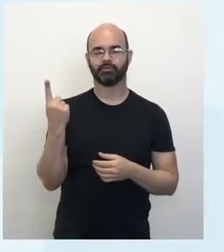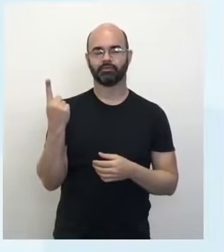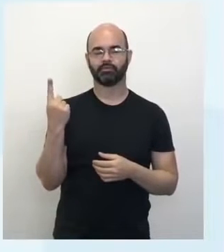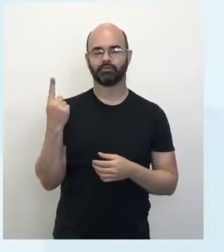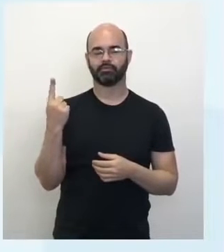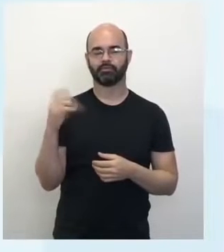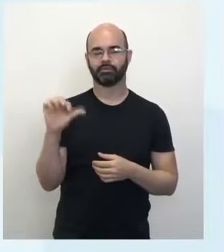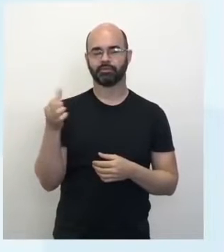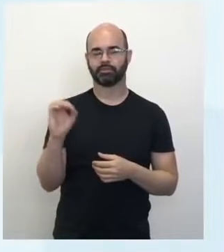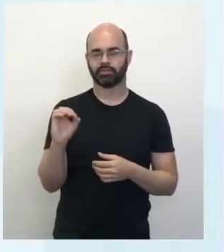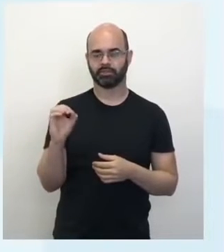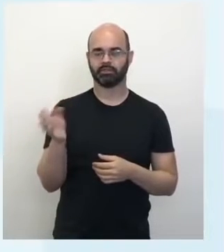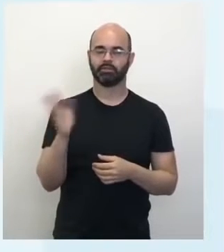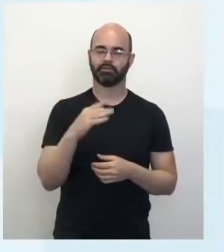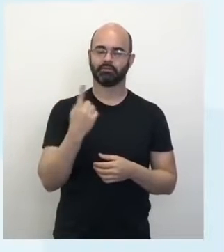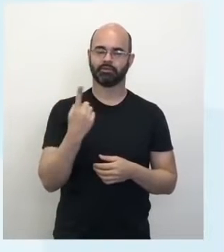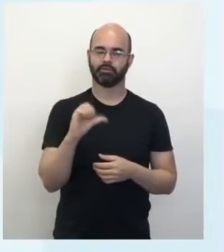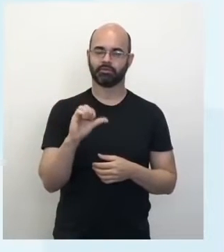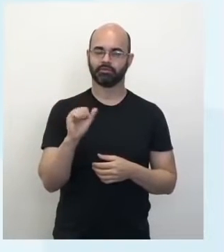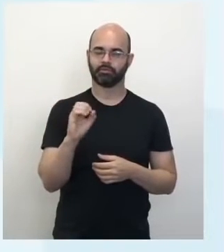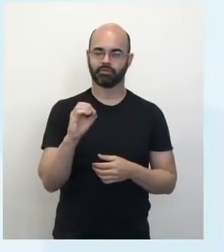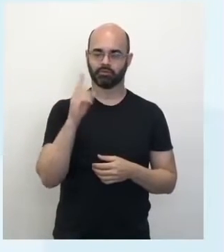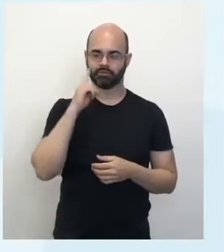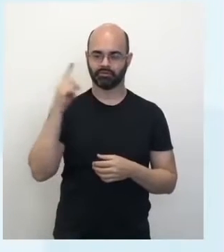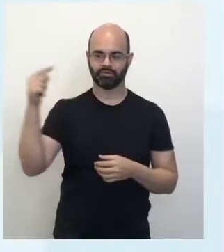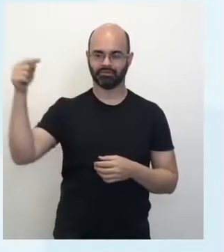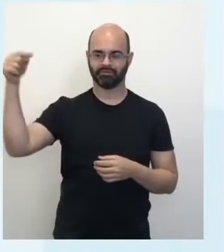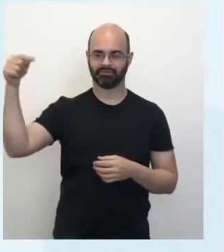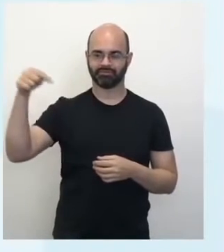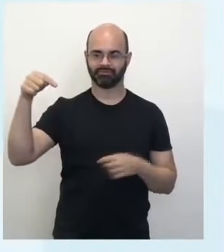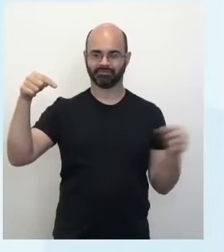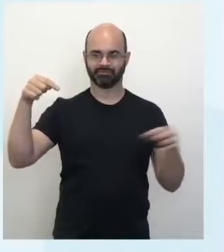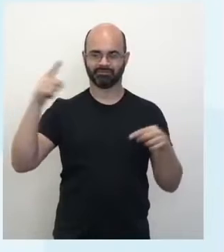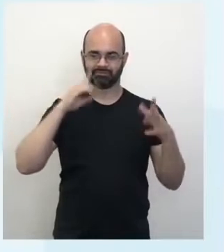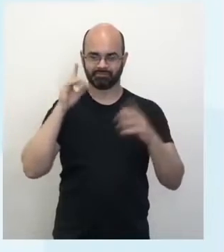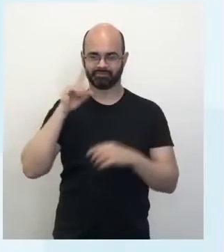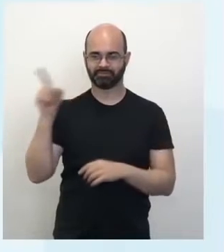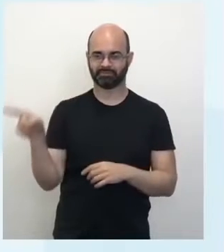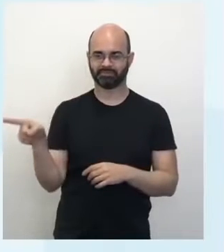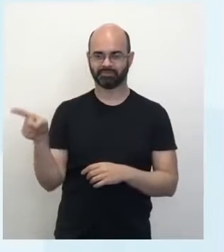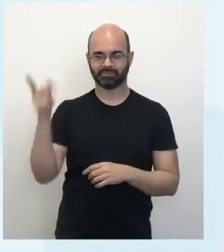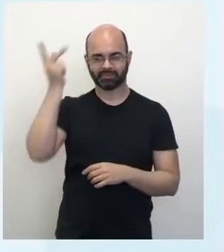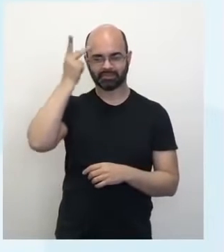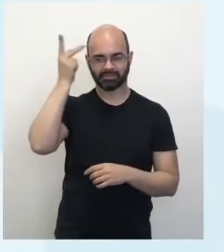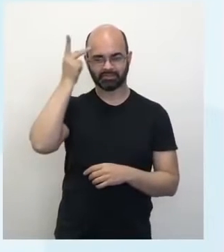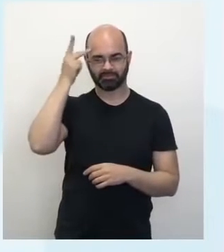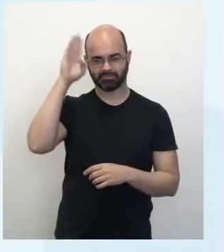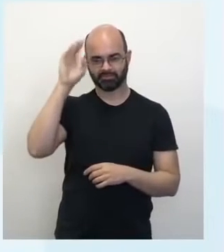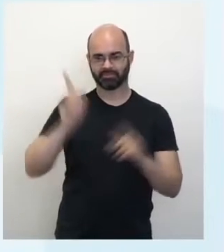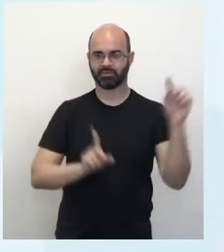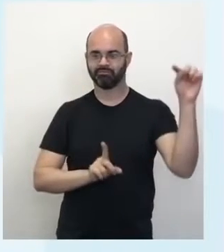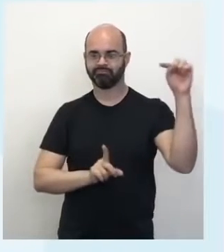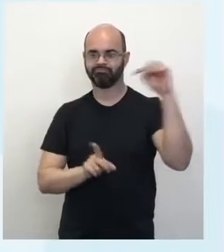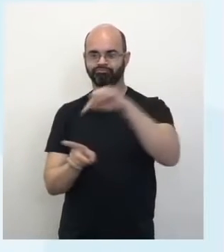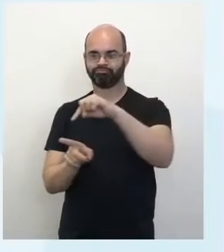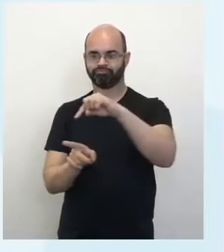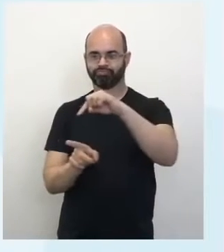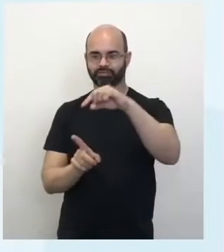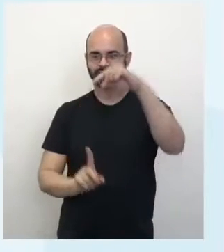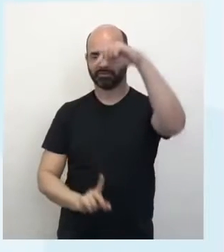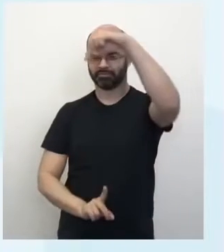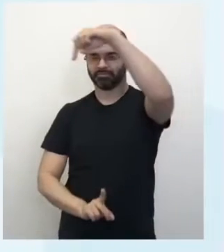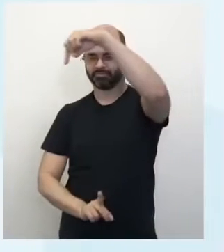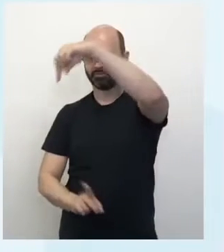1980. Vejam que as setas estão apontando exclusivamente para o estado de São Paulo. Principalmente por quê?